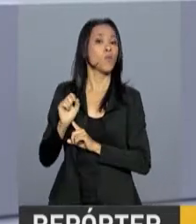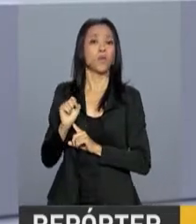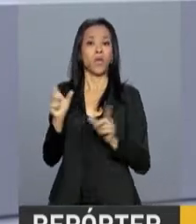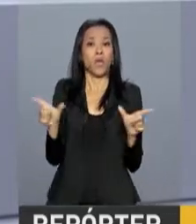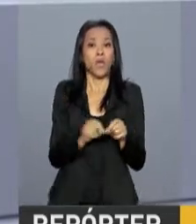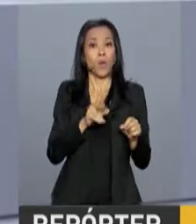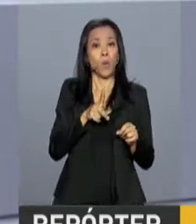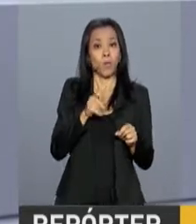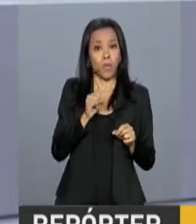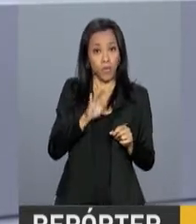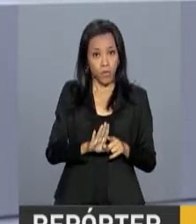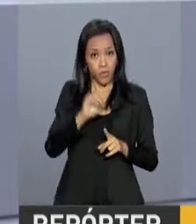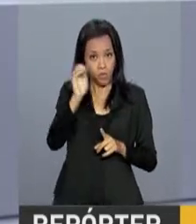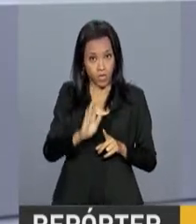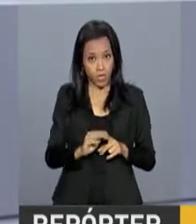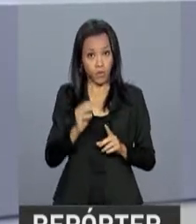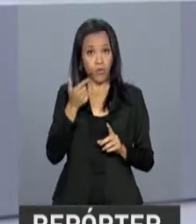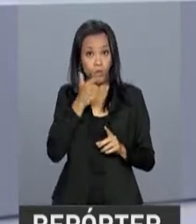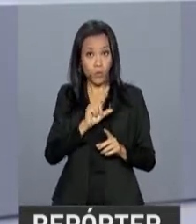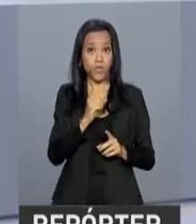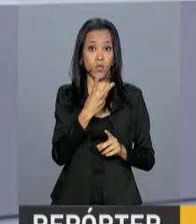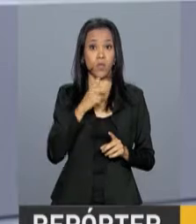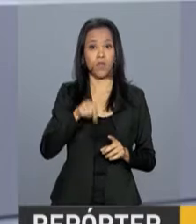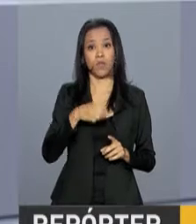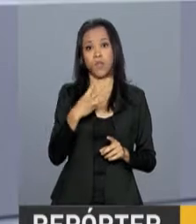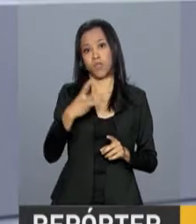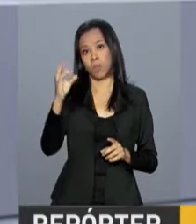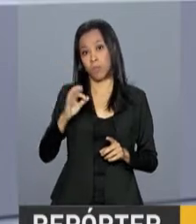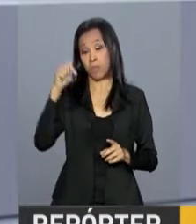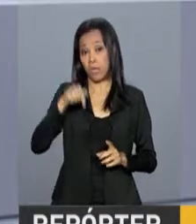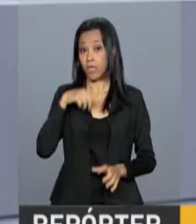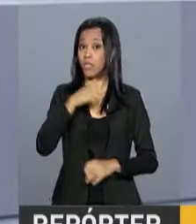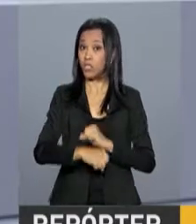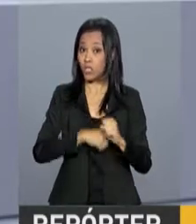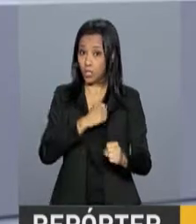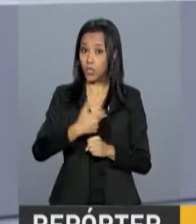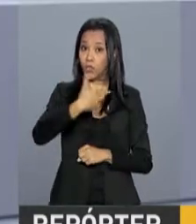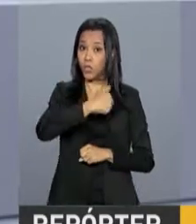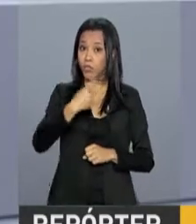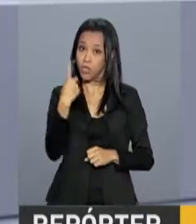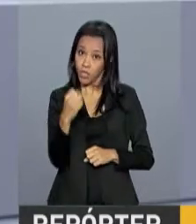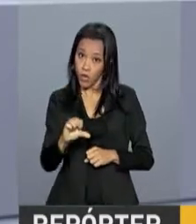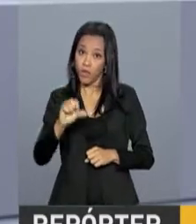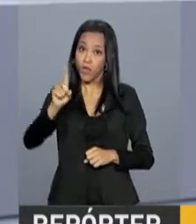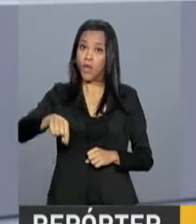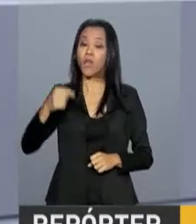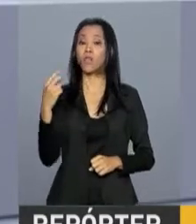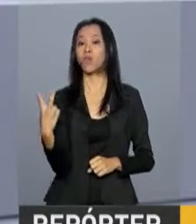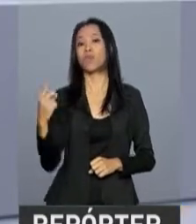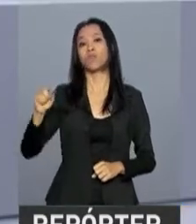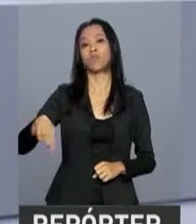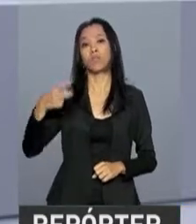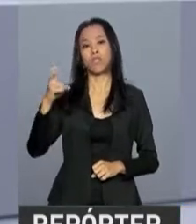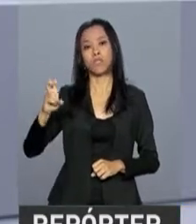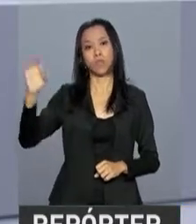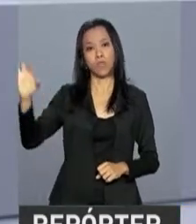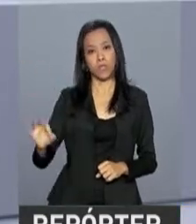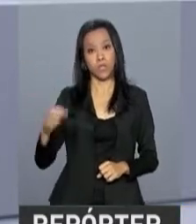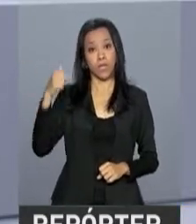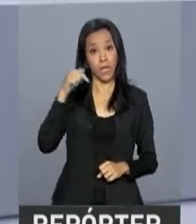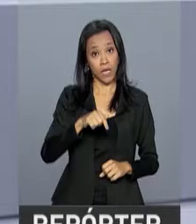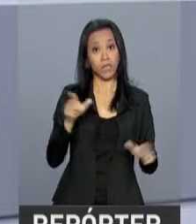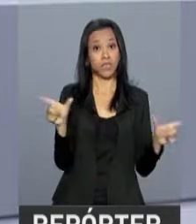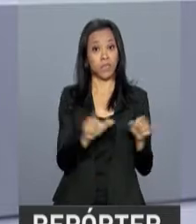2,3 por cento neste ano para 2019 a estimativa de dois e meio por cento o otimismo do fundo está